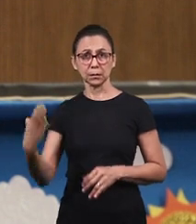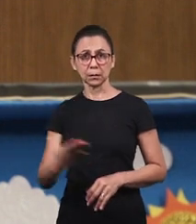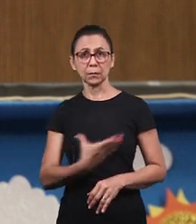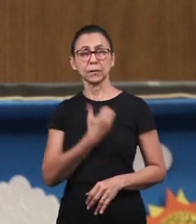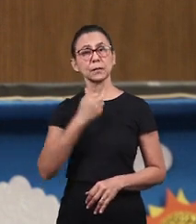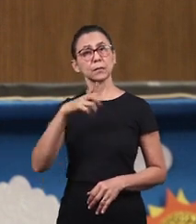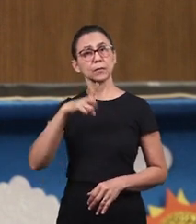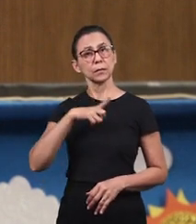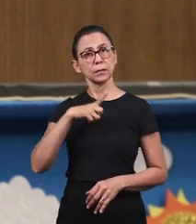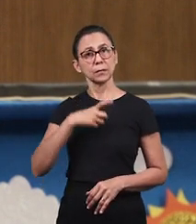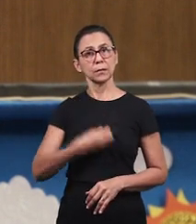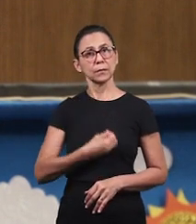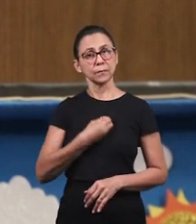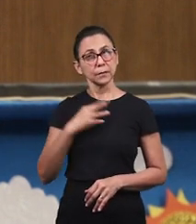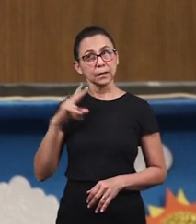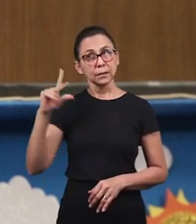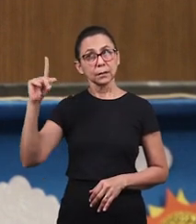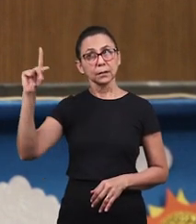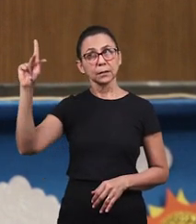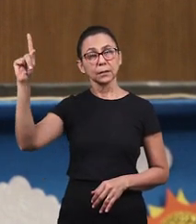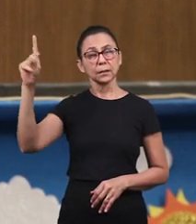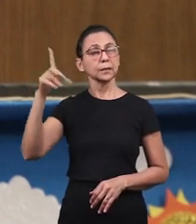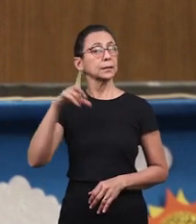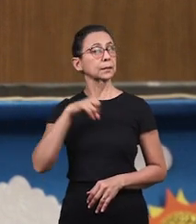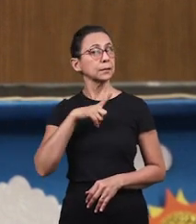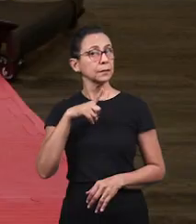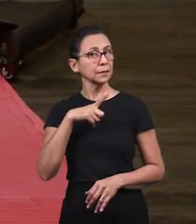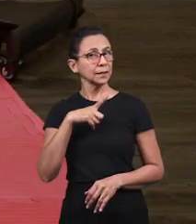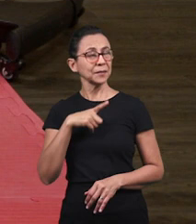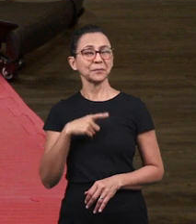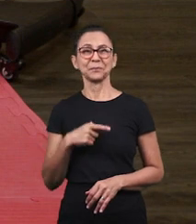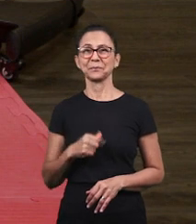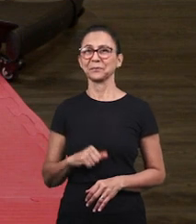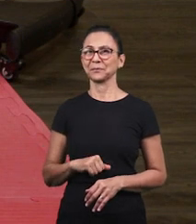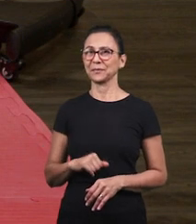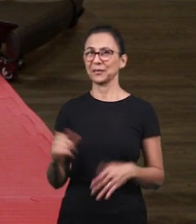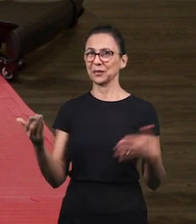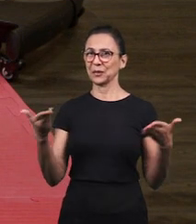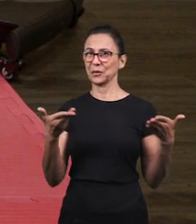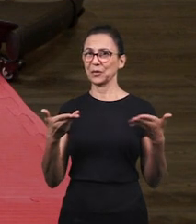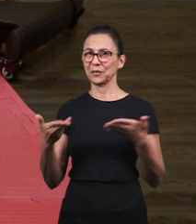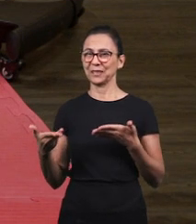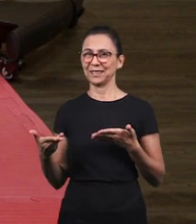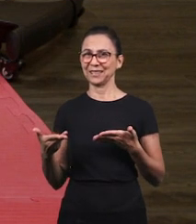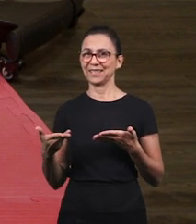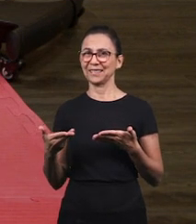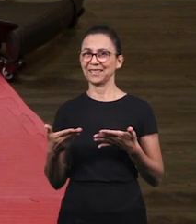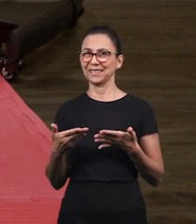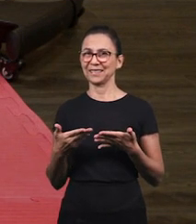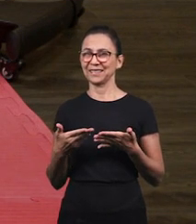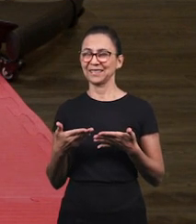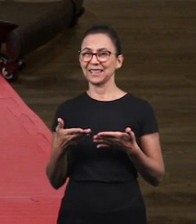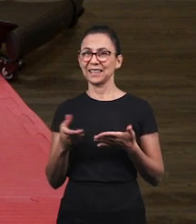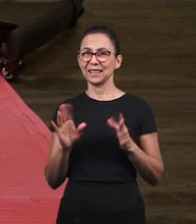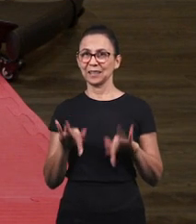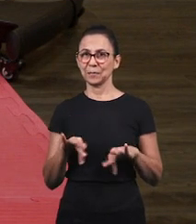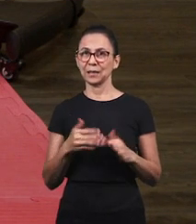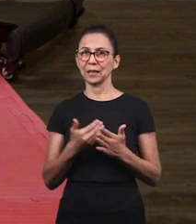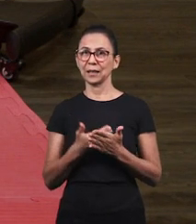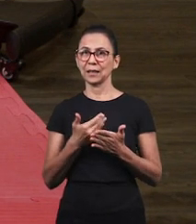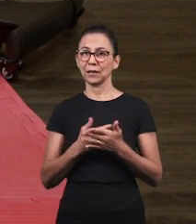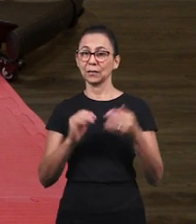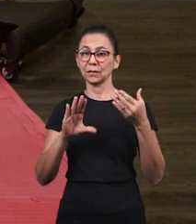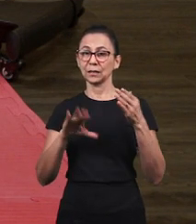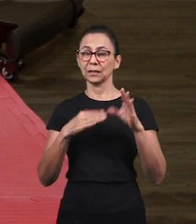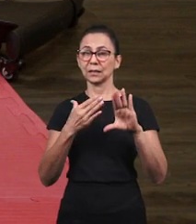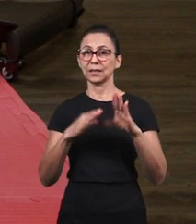e a vida eterna em Cristo Jesus. E agora eu convido vocês a terminarmos a nossa aula cantando